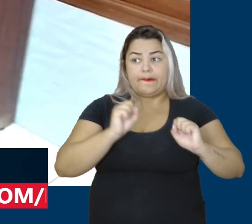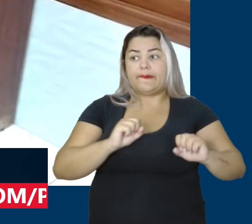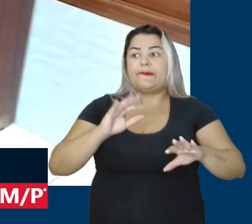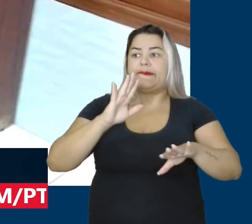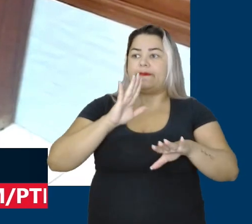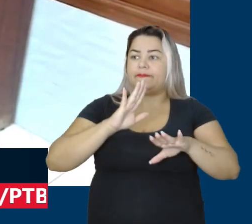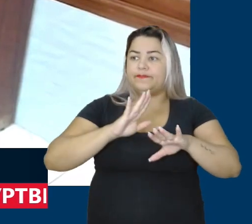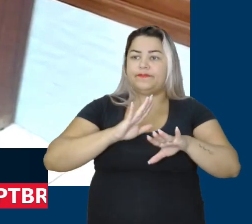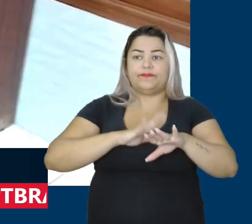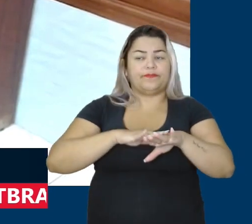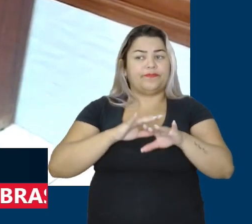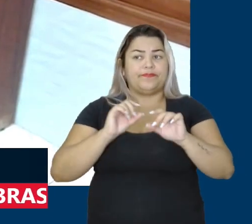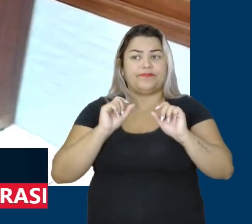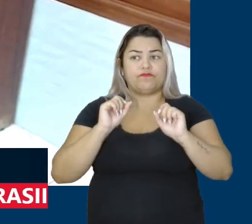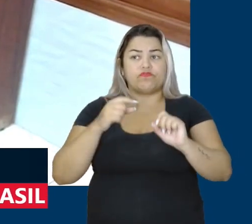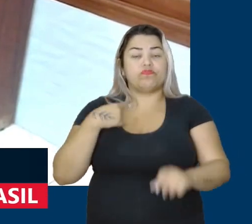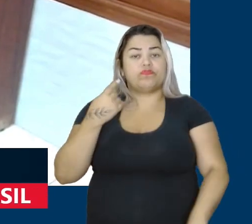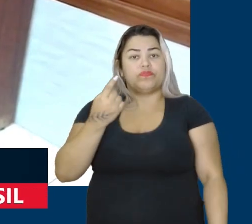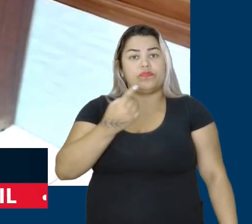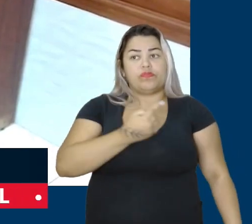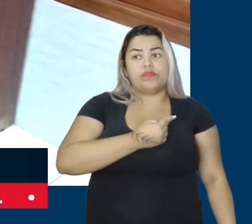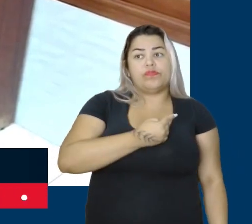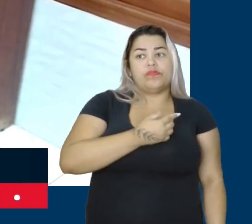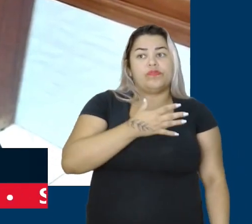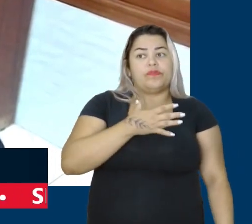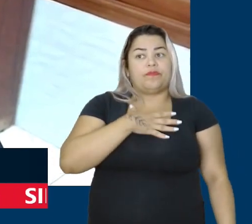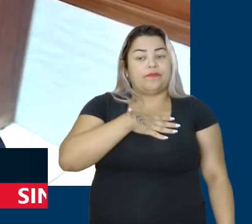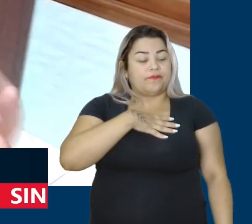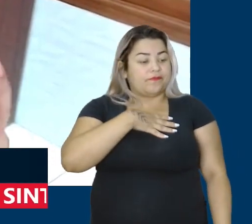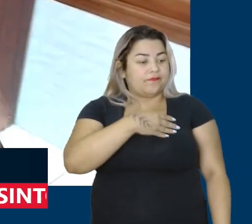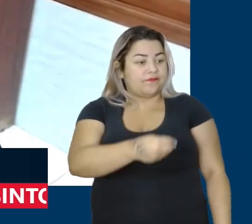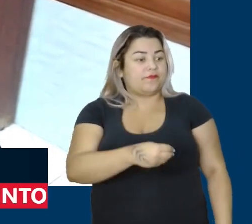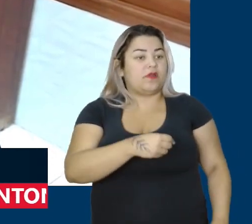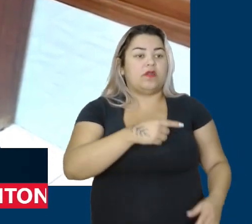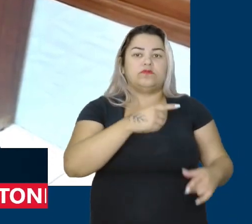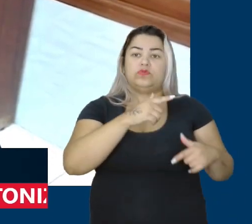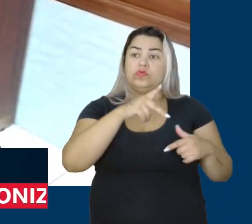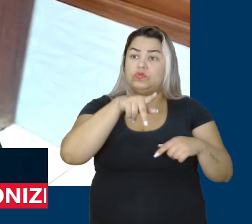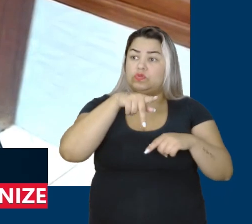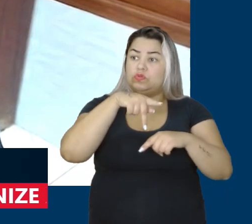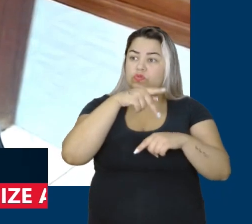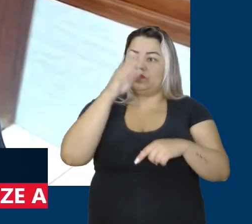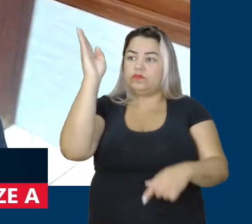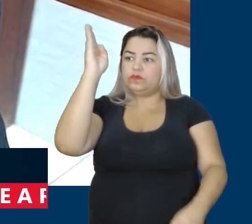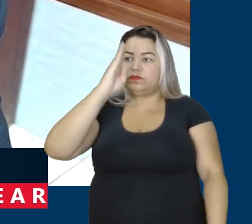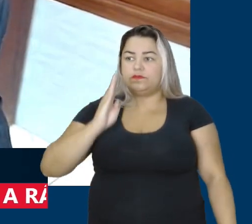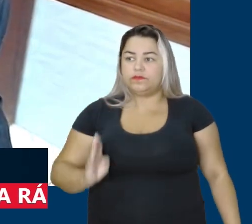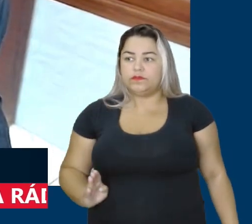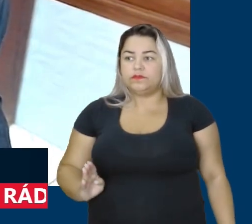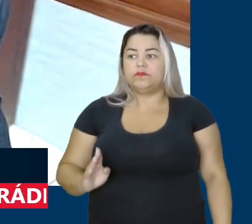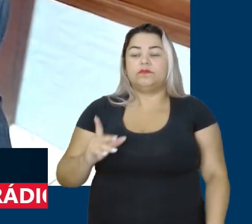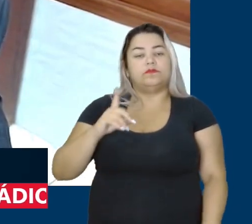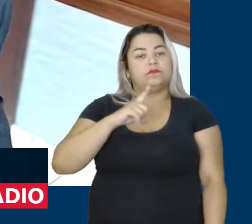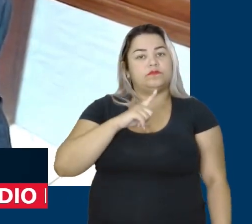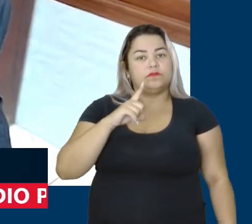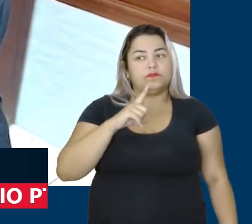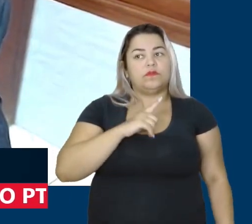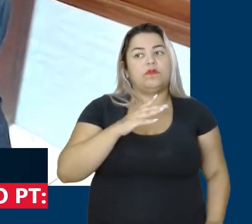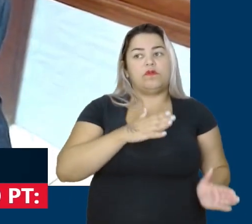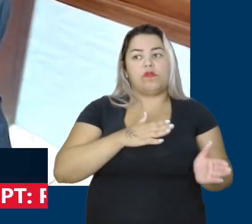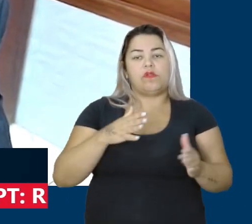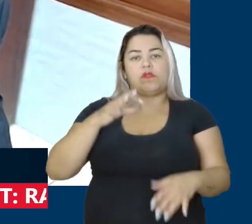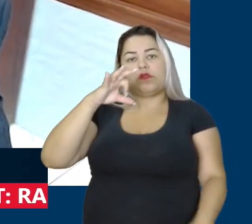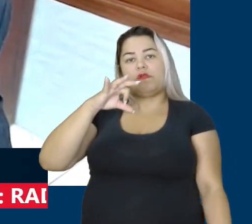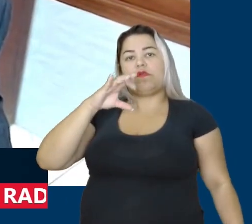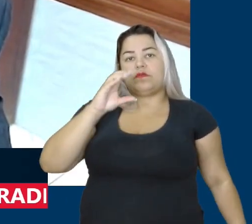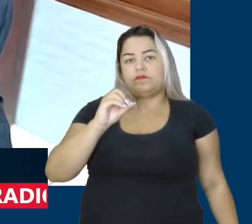maioria dos nossos filhos e filhas do Brasil, né? Possa estar num grau desse de 80% a